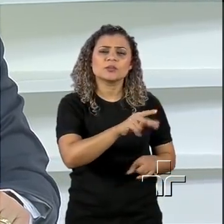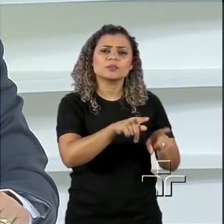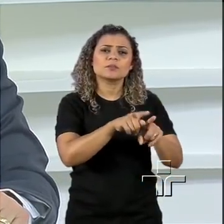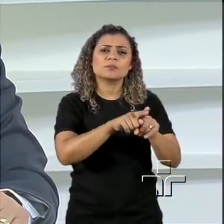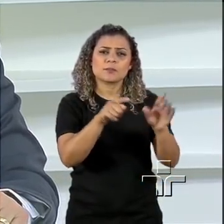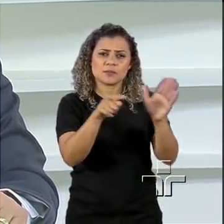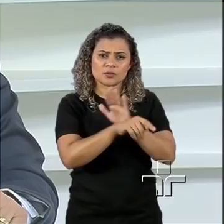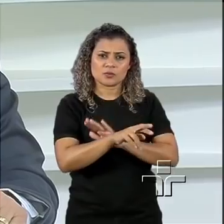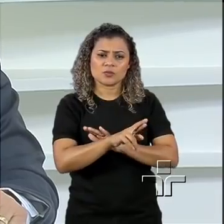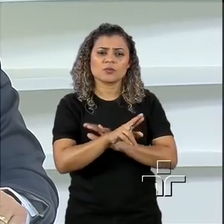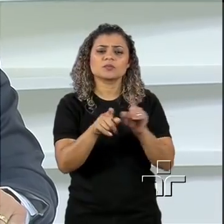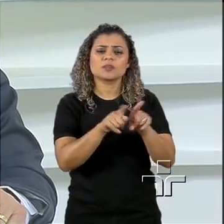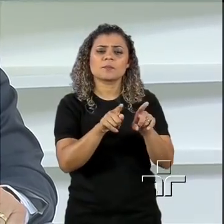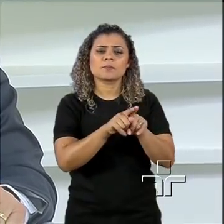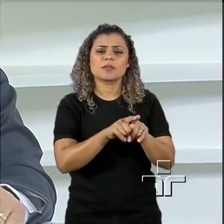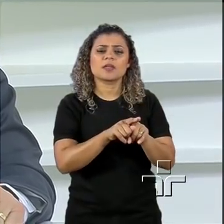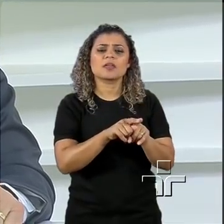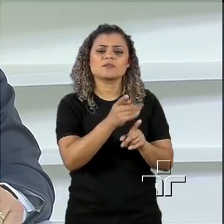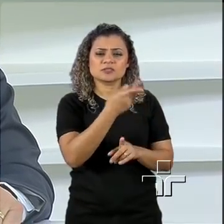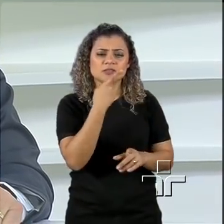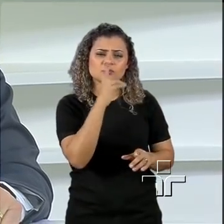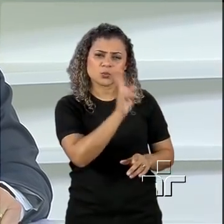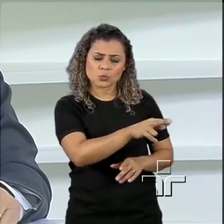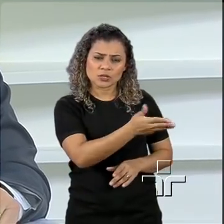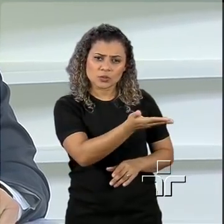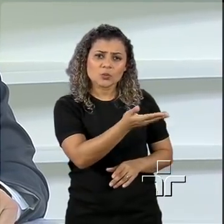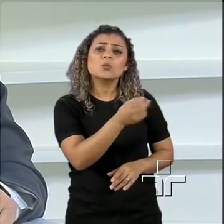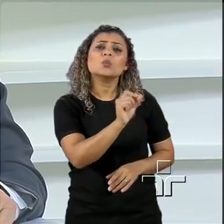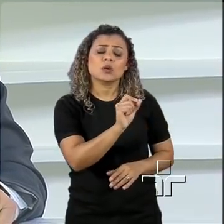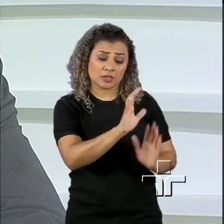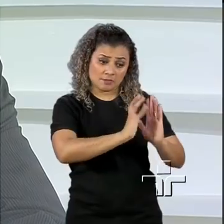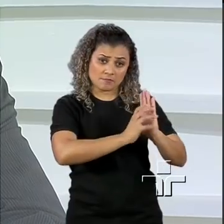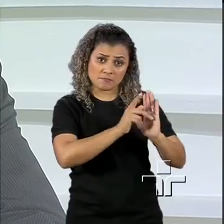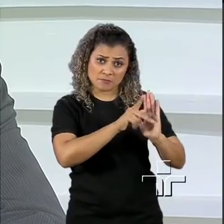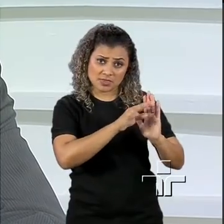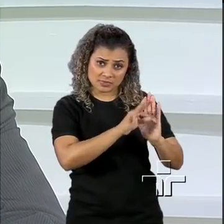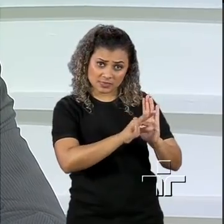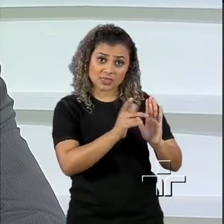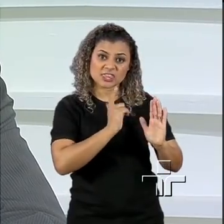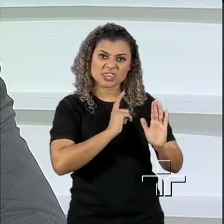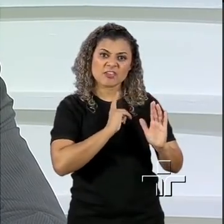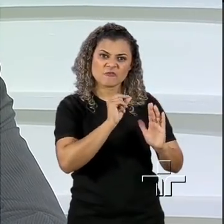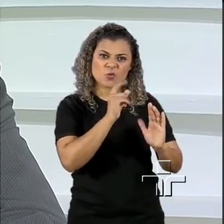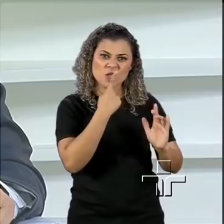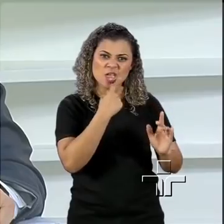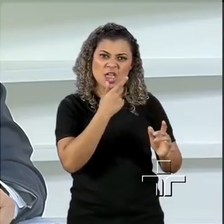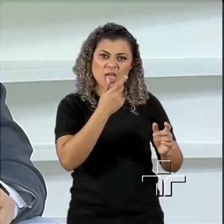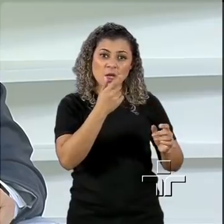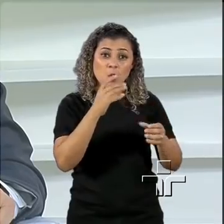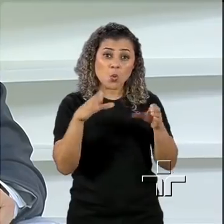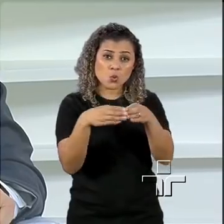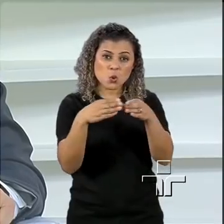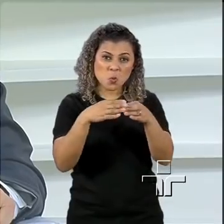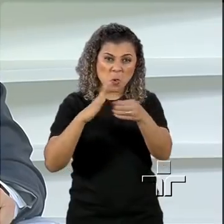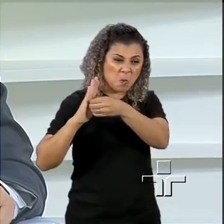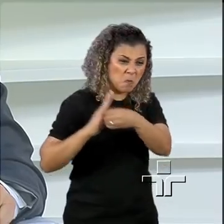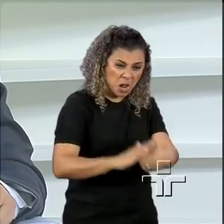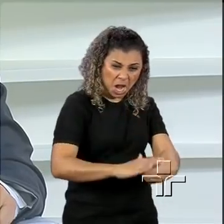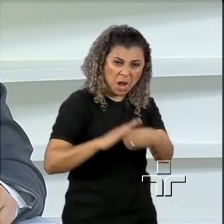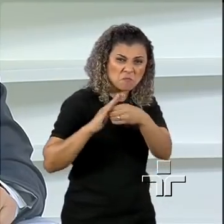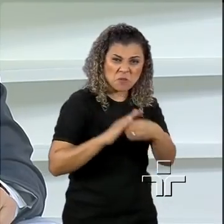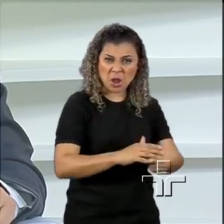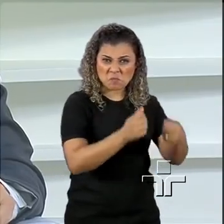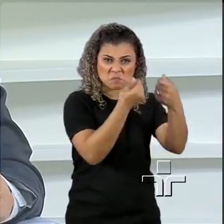do Roxo, que o PT teve um ataque da mídia inédito no mundo. O senhor está se